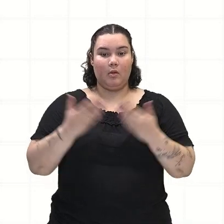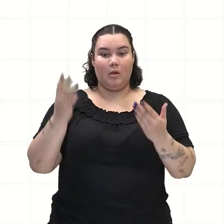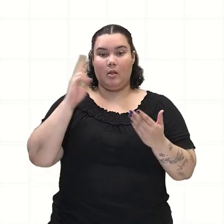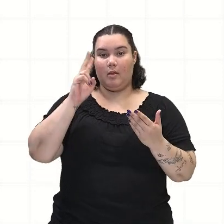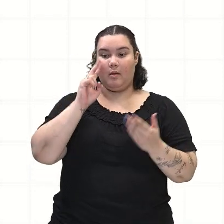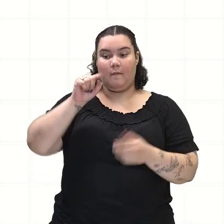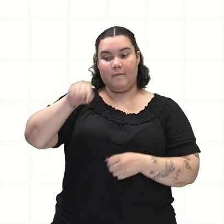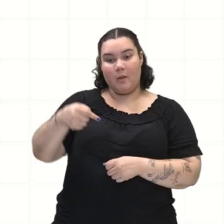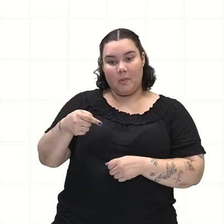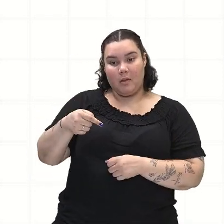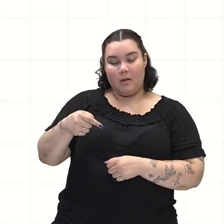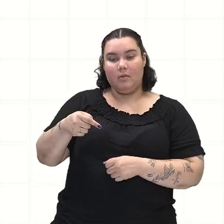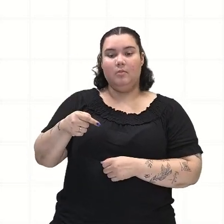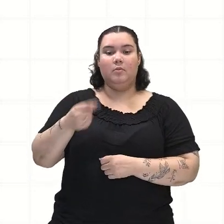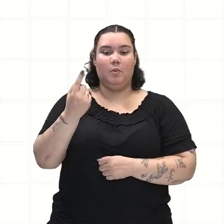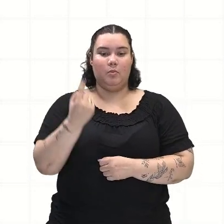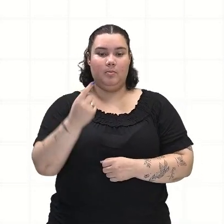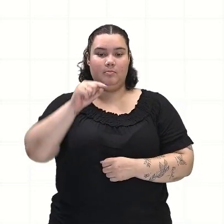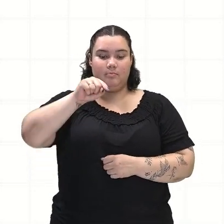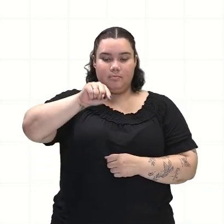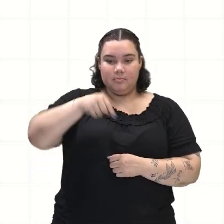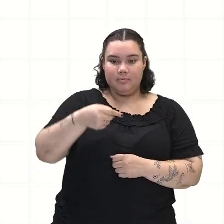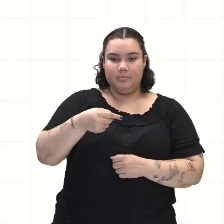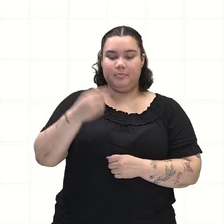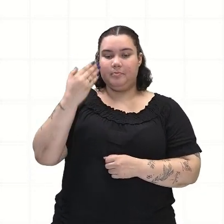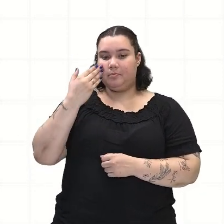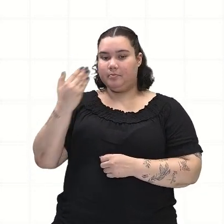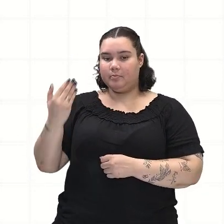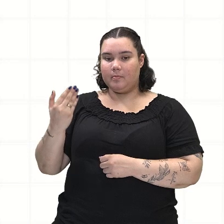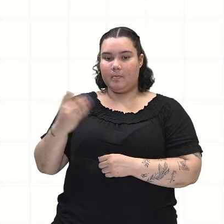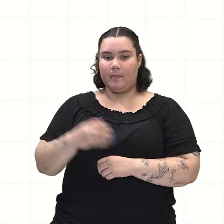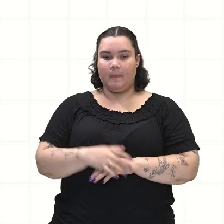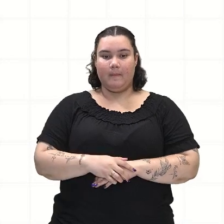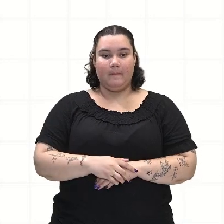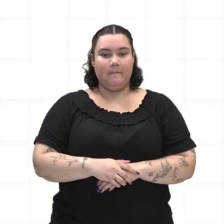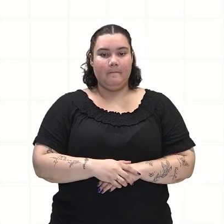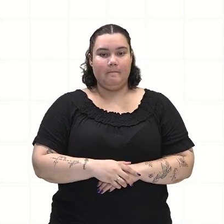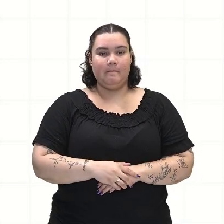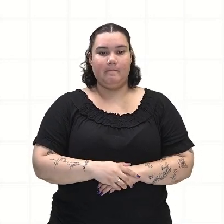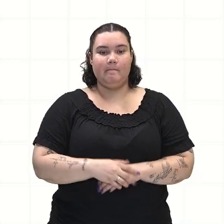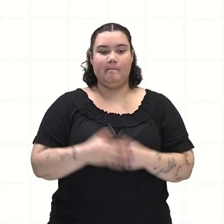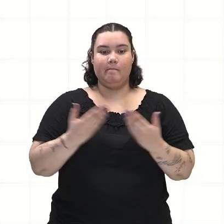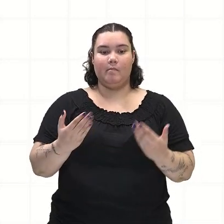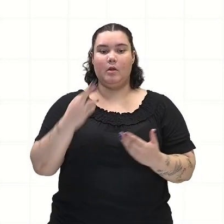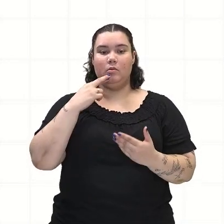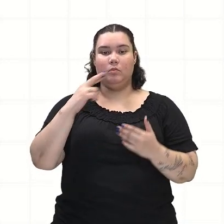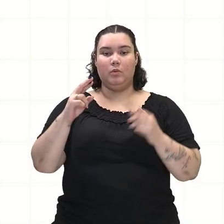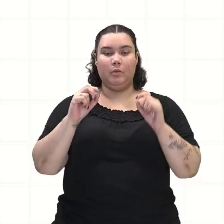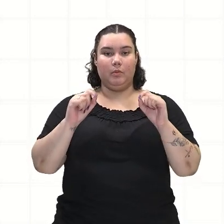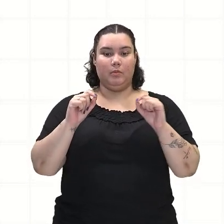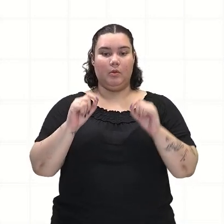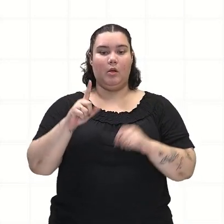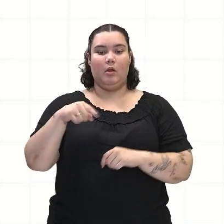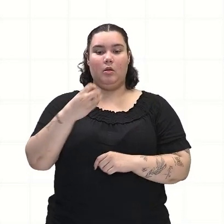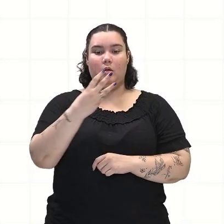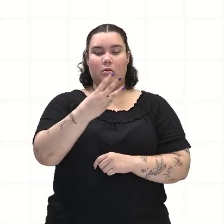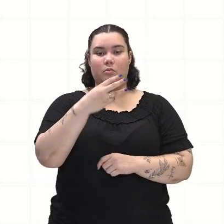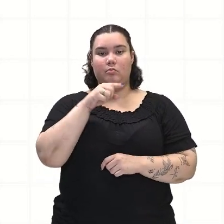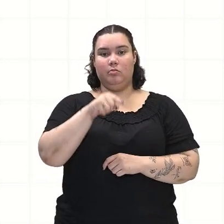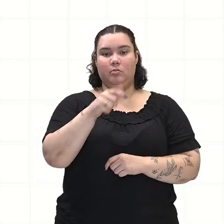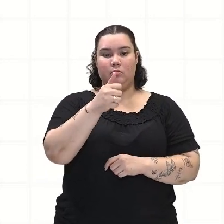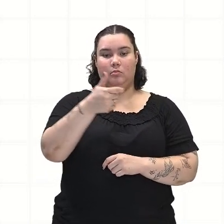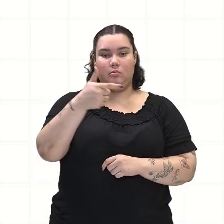tenho atrás da vírgula? Uma, eu vou escrever uma casa atrás da vírgula. Então, vai dar o total de